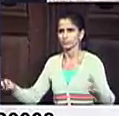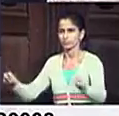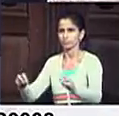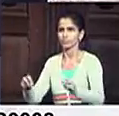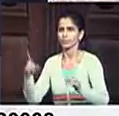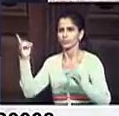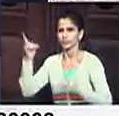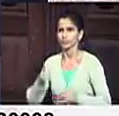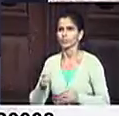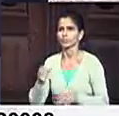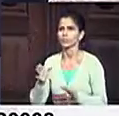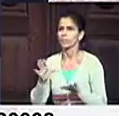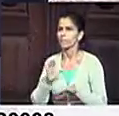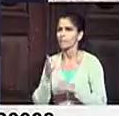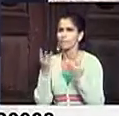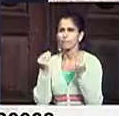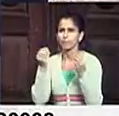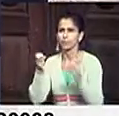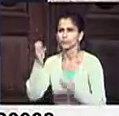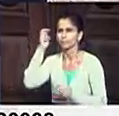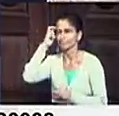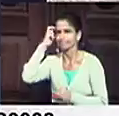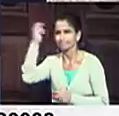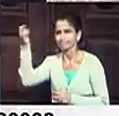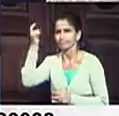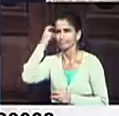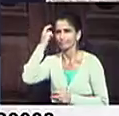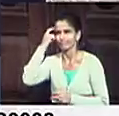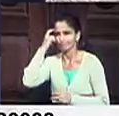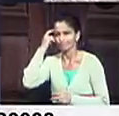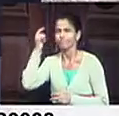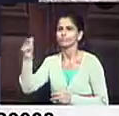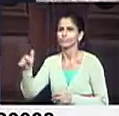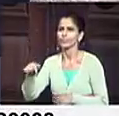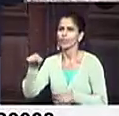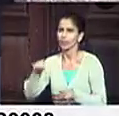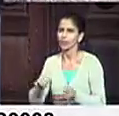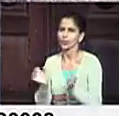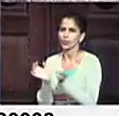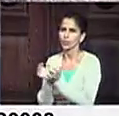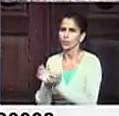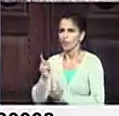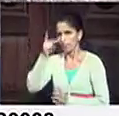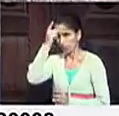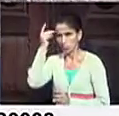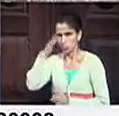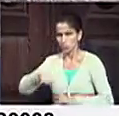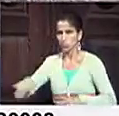tenha muito juízo nesse ano para fazer o que o povo do Rio de Janeiro espera de todos nós.